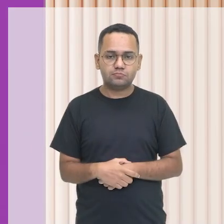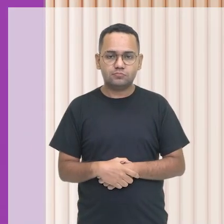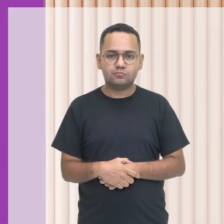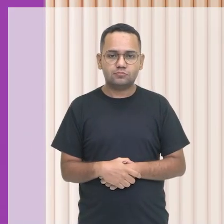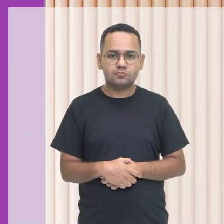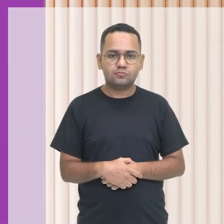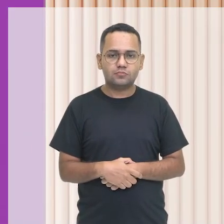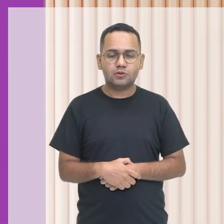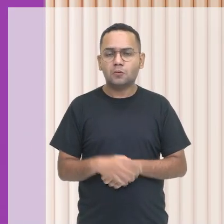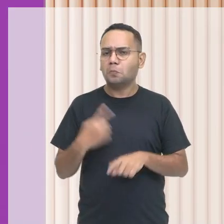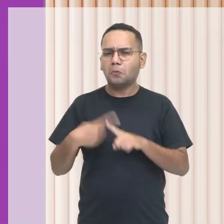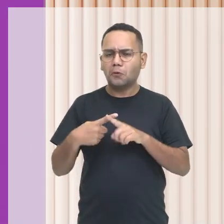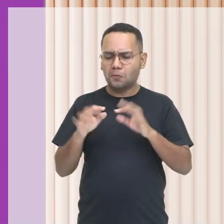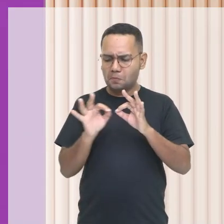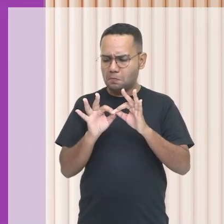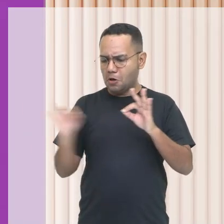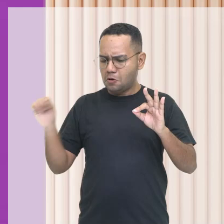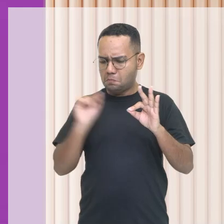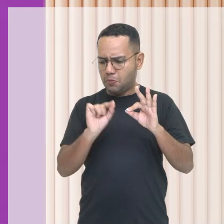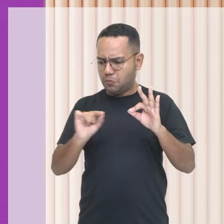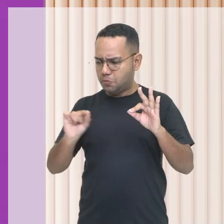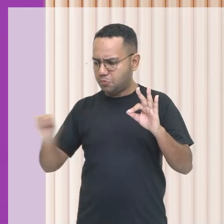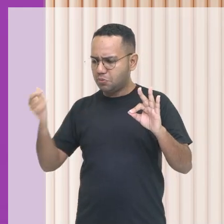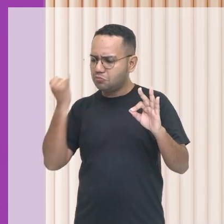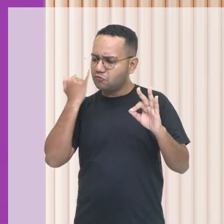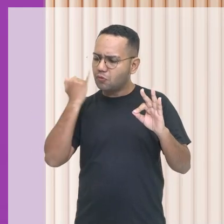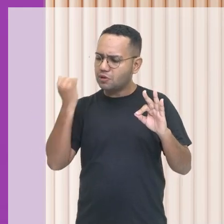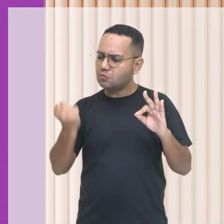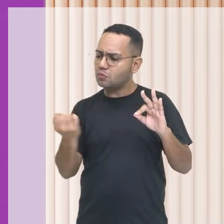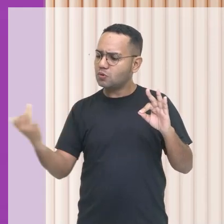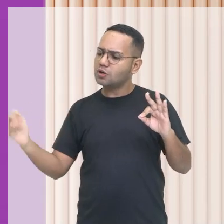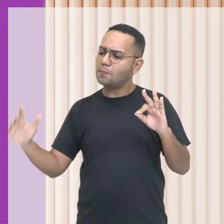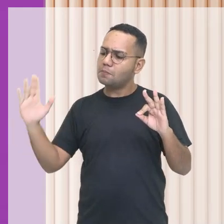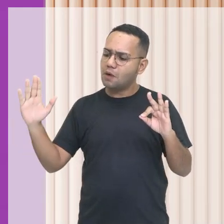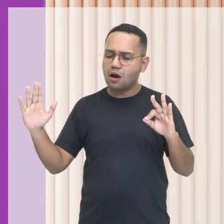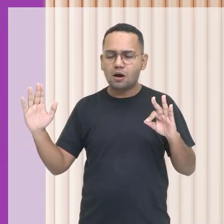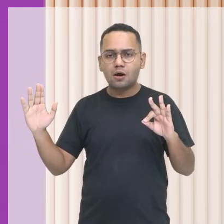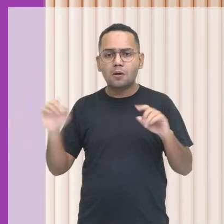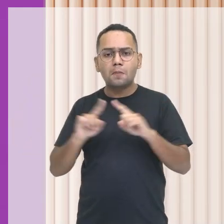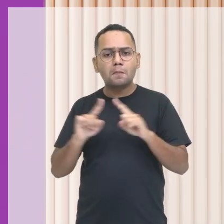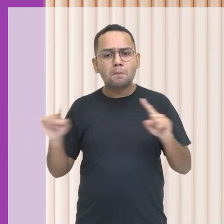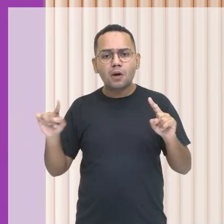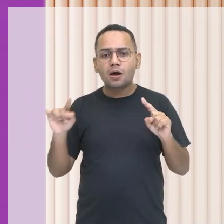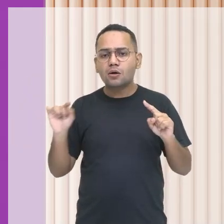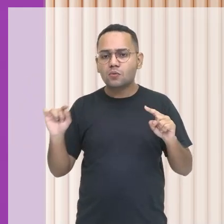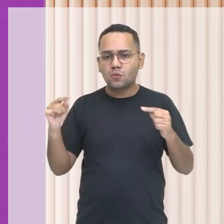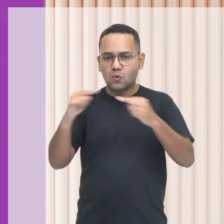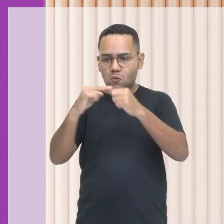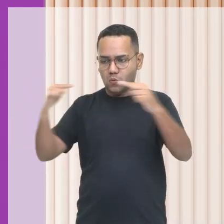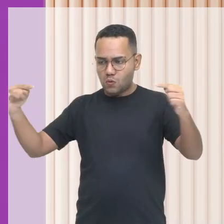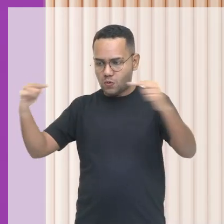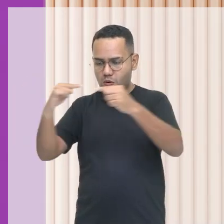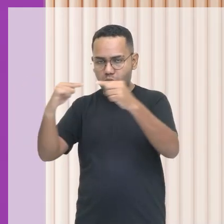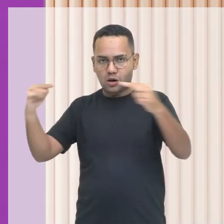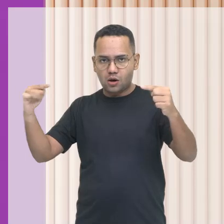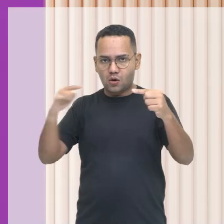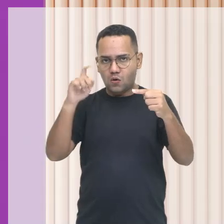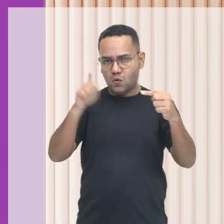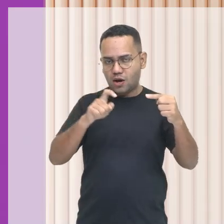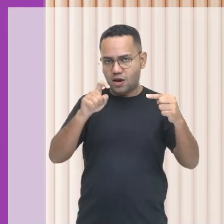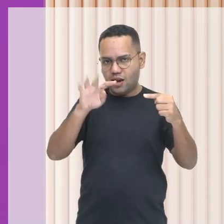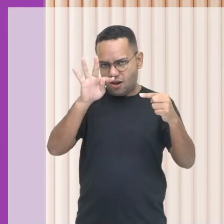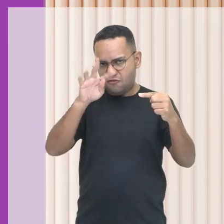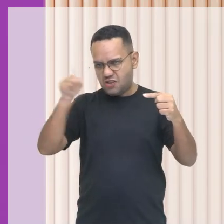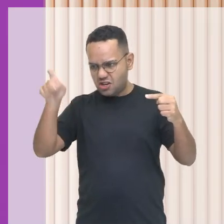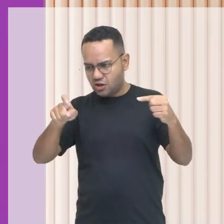valor do x, como você viu aí na imagem, porém, o valor do f de x, que é o valor do y da nossa função, vai continuar sendo sempre o